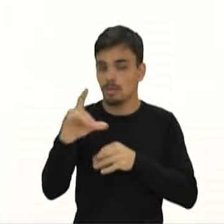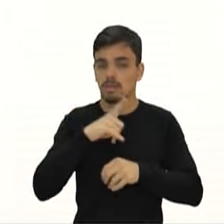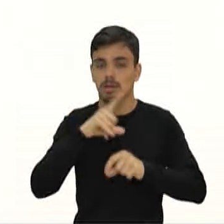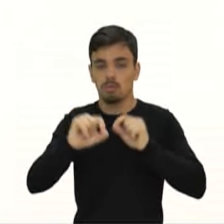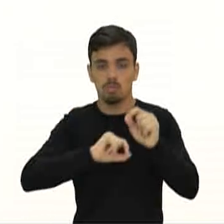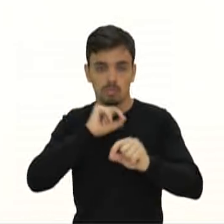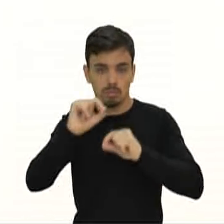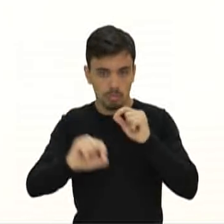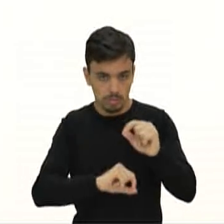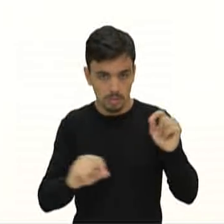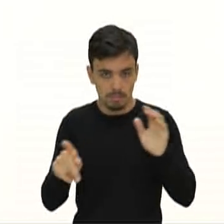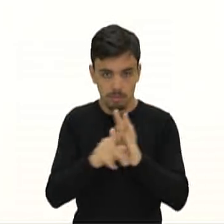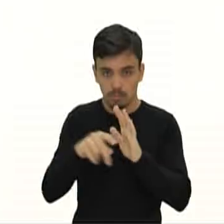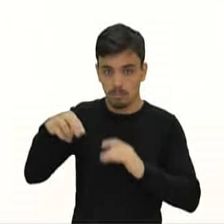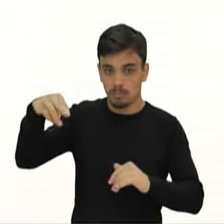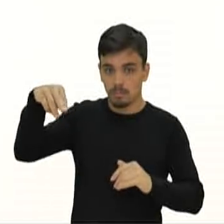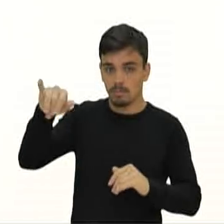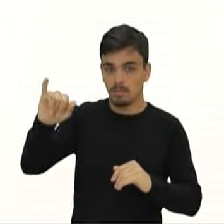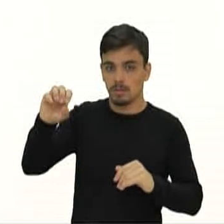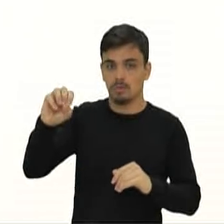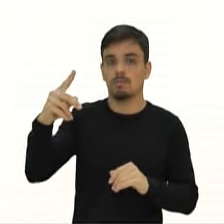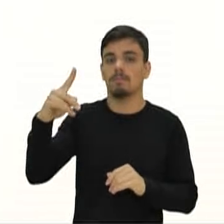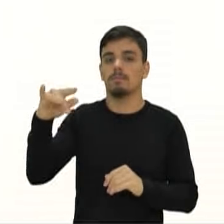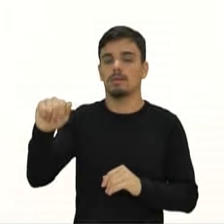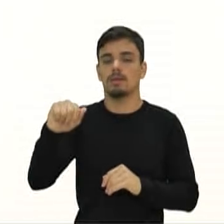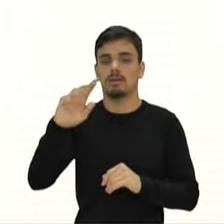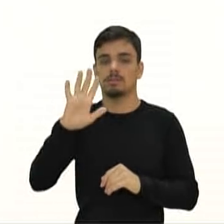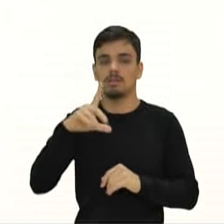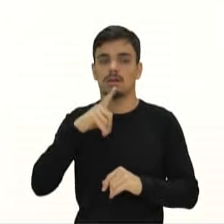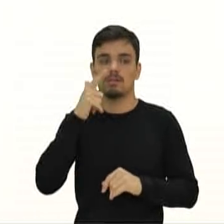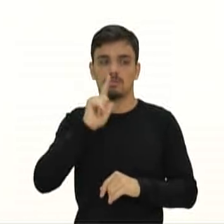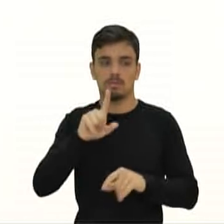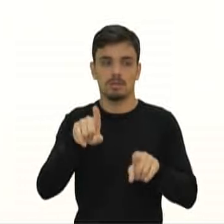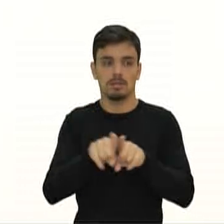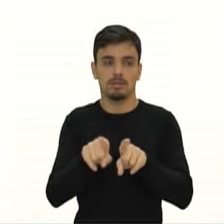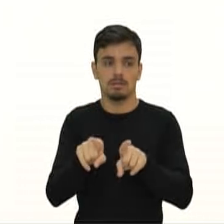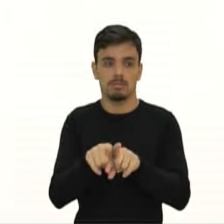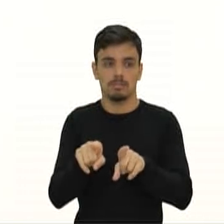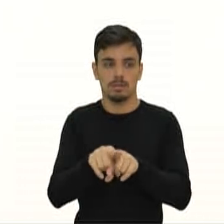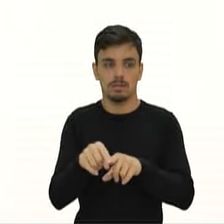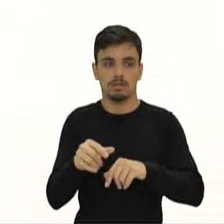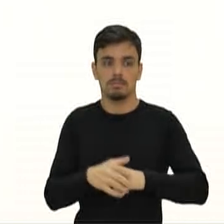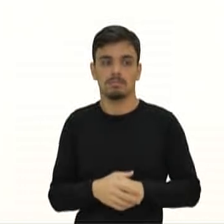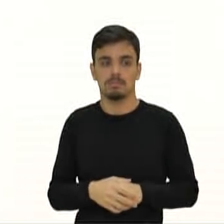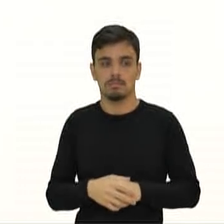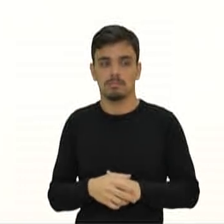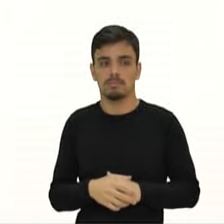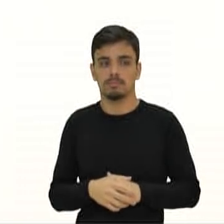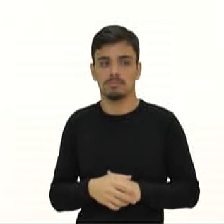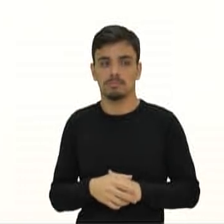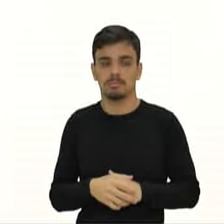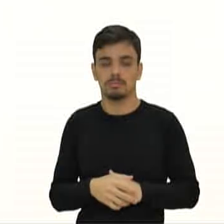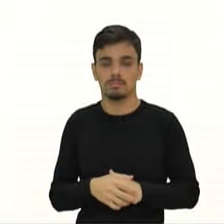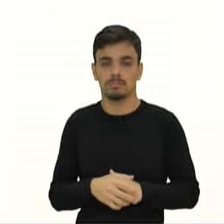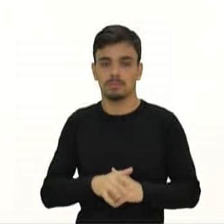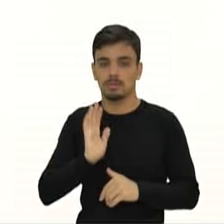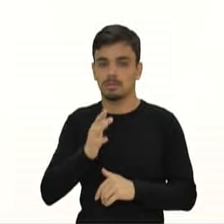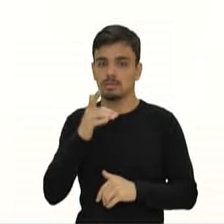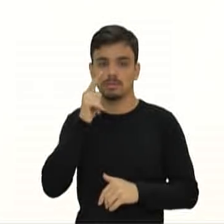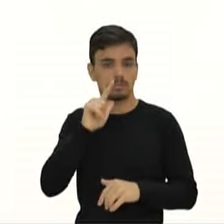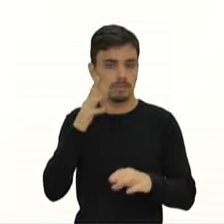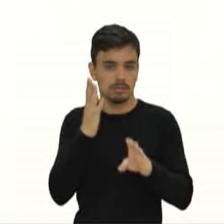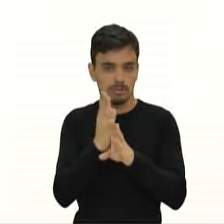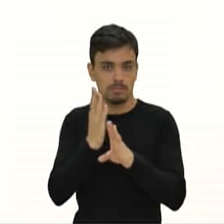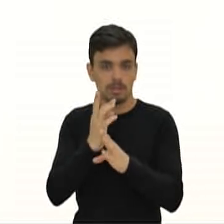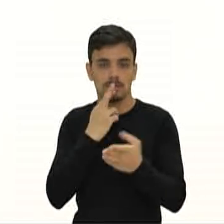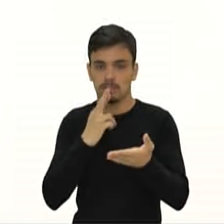o aspecto associado à miopia, ok? Com isso você já consegue chegar na resposta correta, mas vamos dar uma olhada ali no último